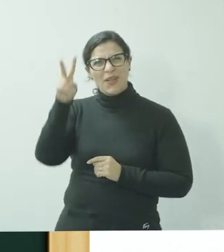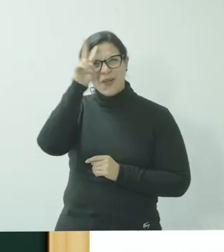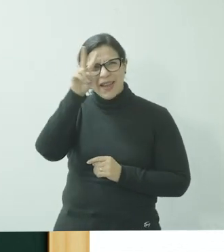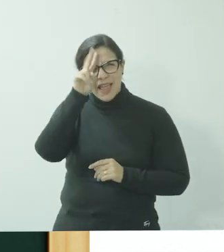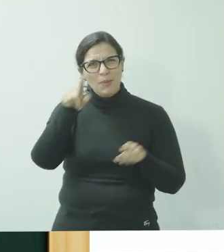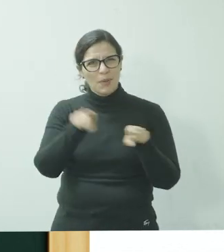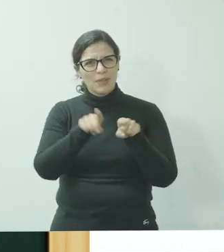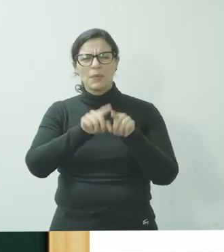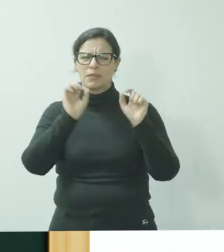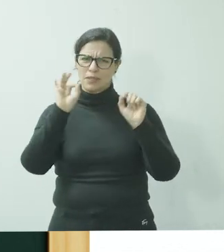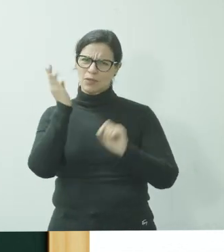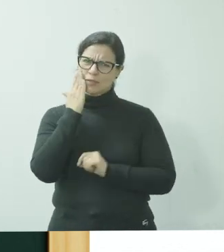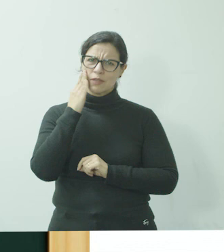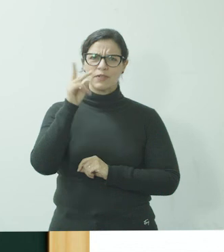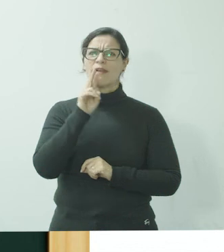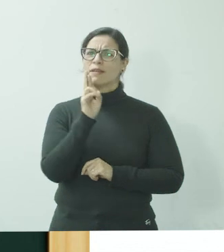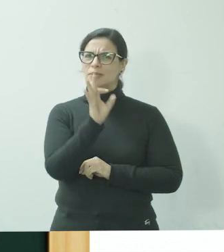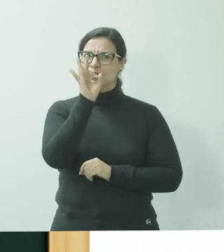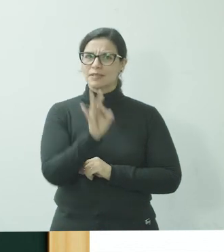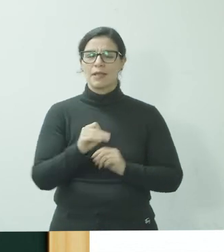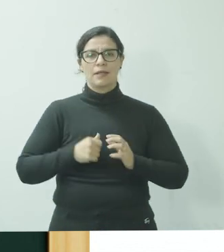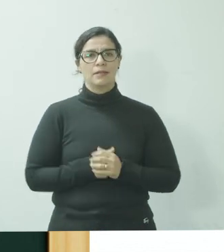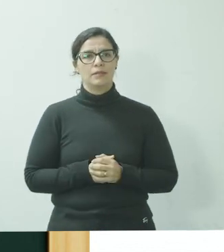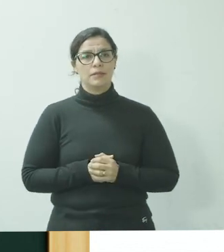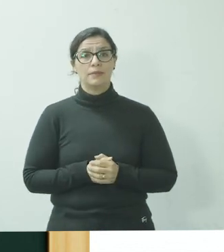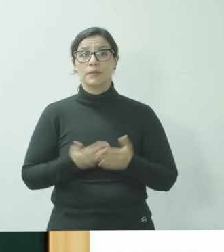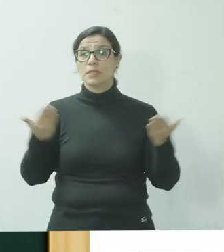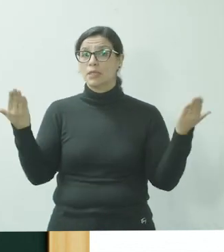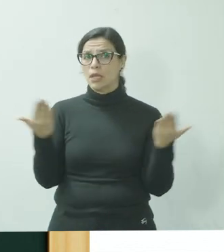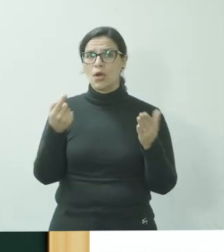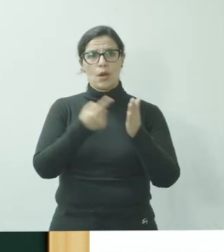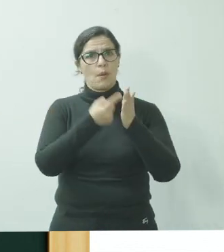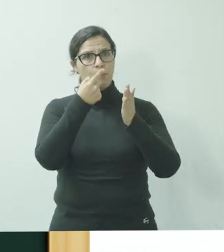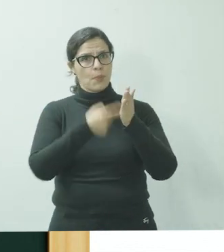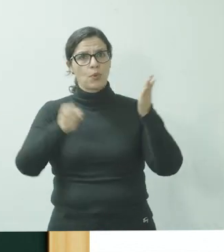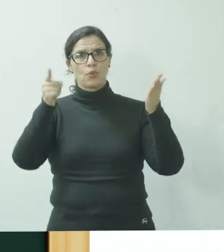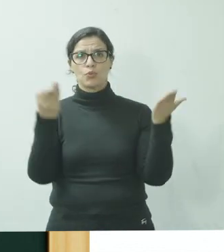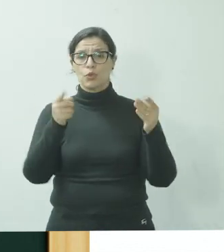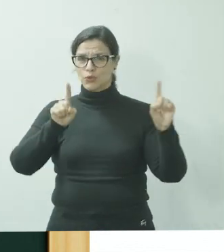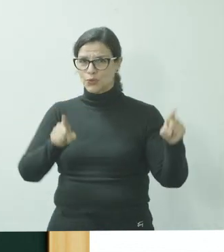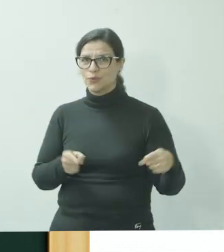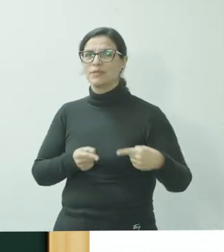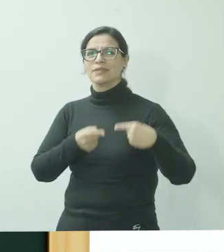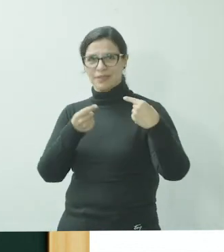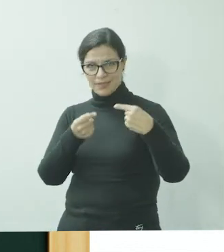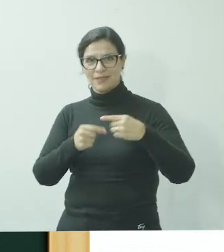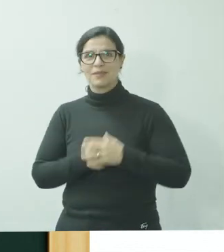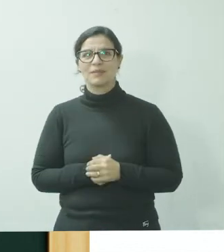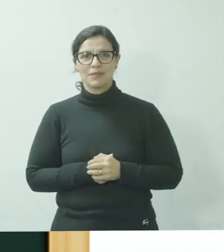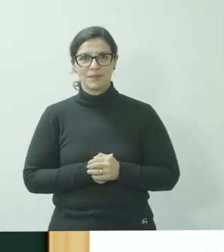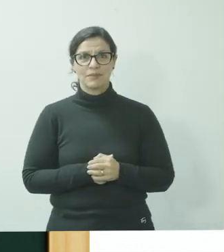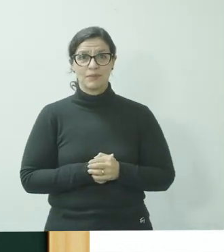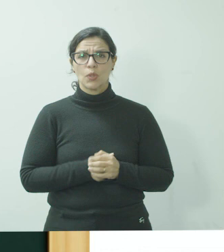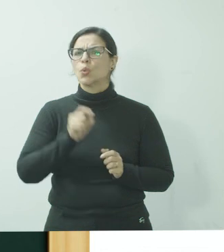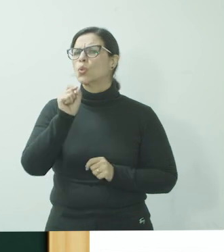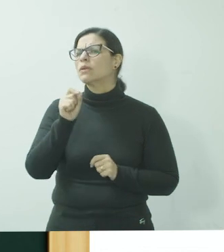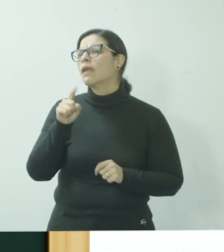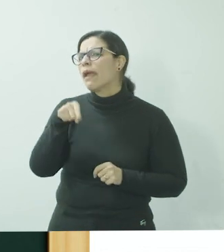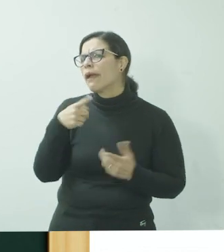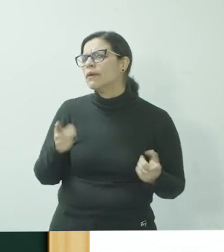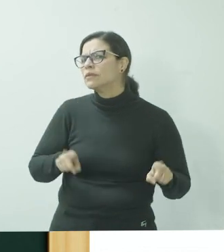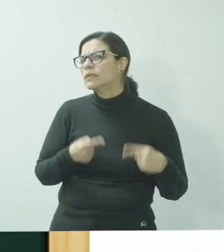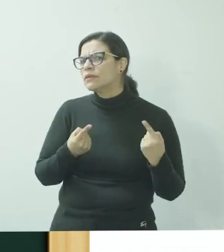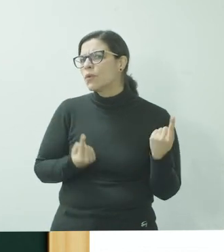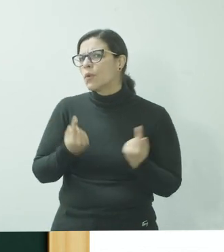tenho toda a certeza que foram super bem e por último o desafio né que era o